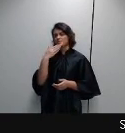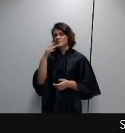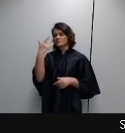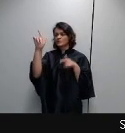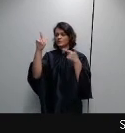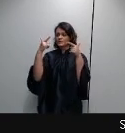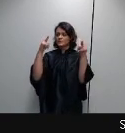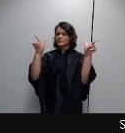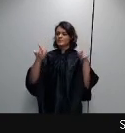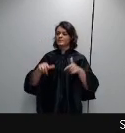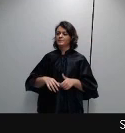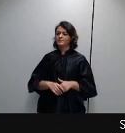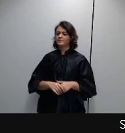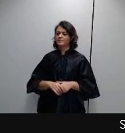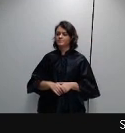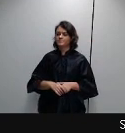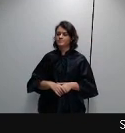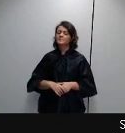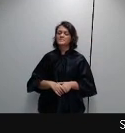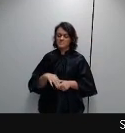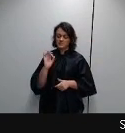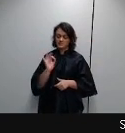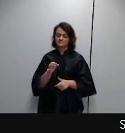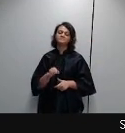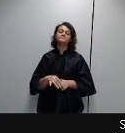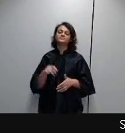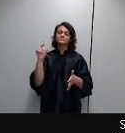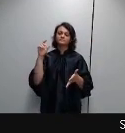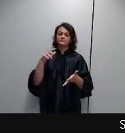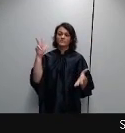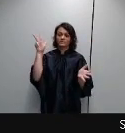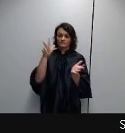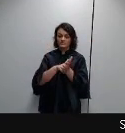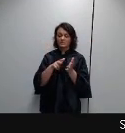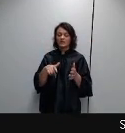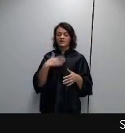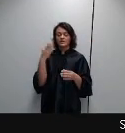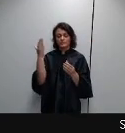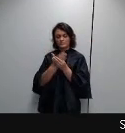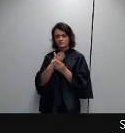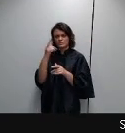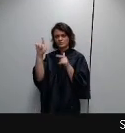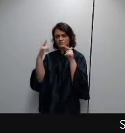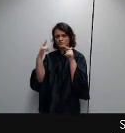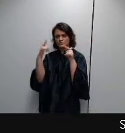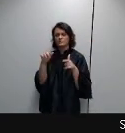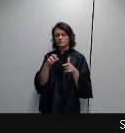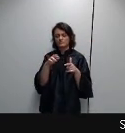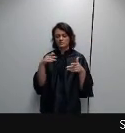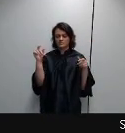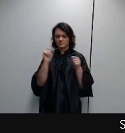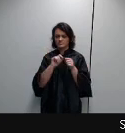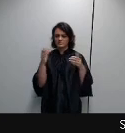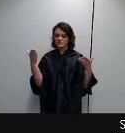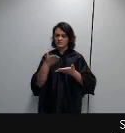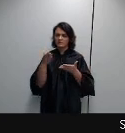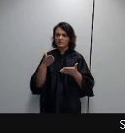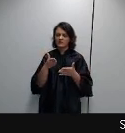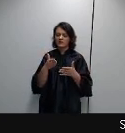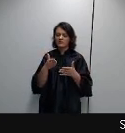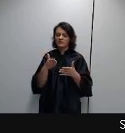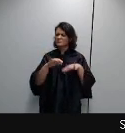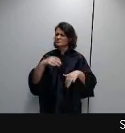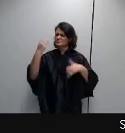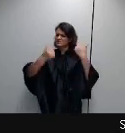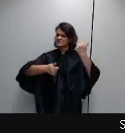perfeito eu queria só fazer o registro e com relação a esses processos que eu estou ficando vencido uma matéria que já foi muito batida